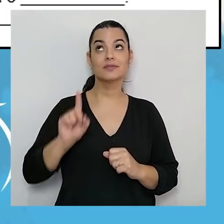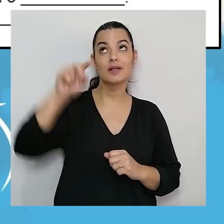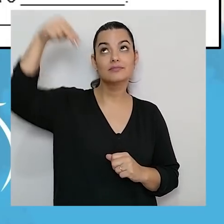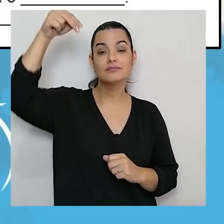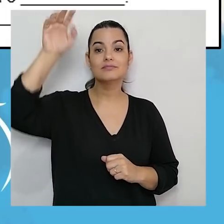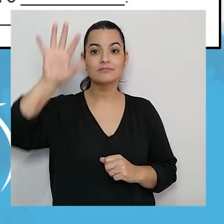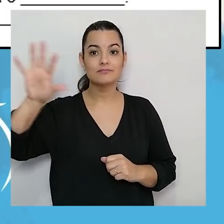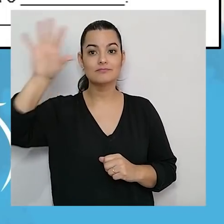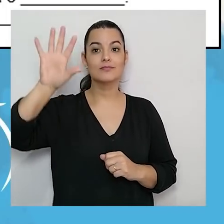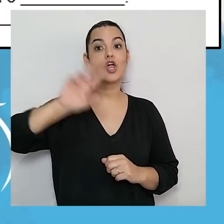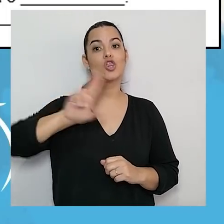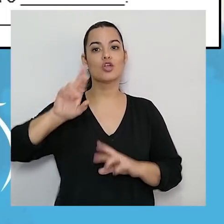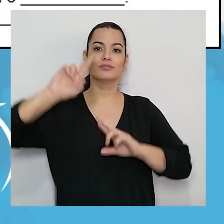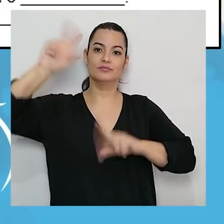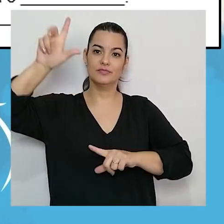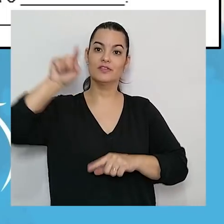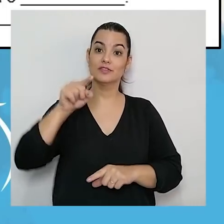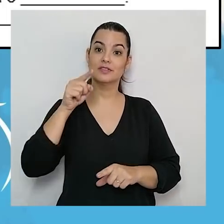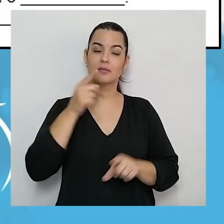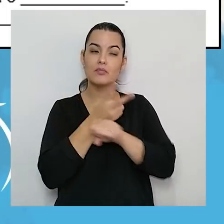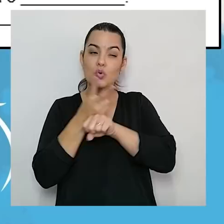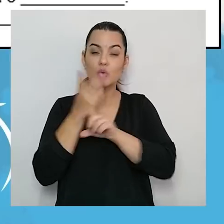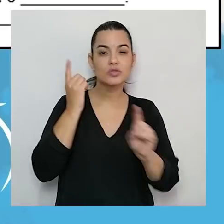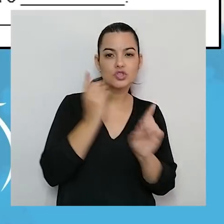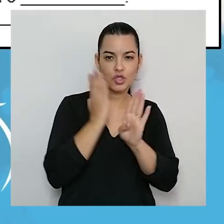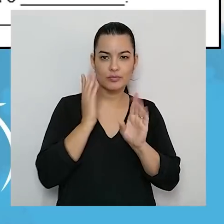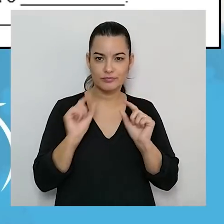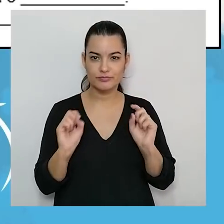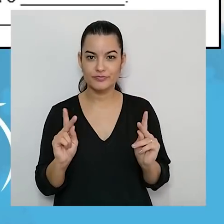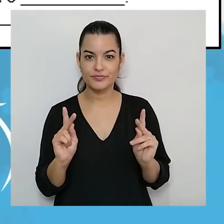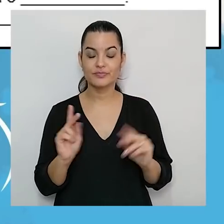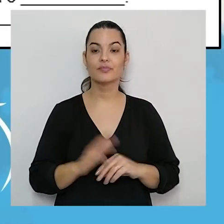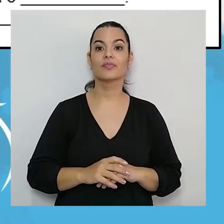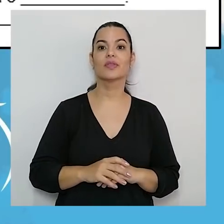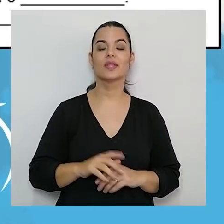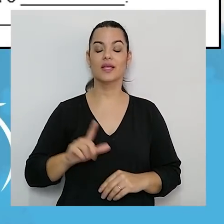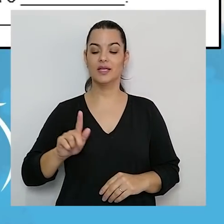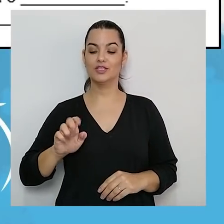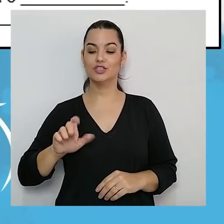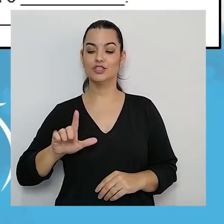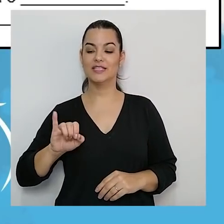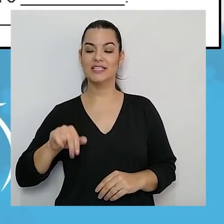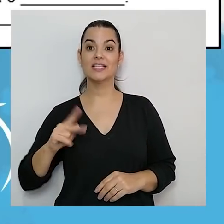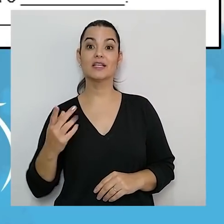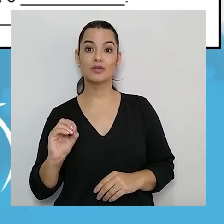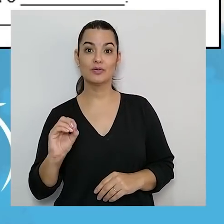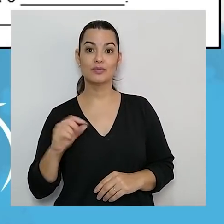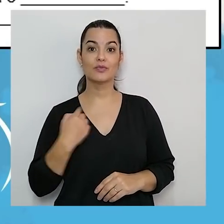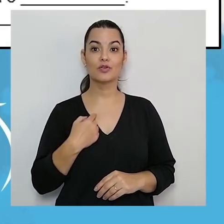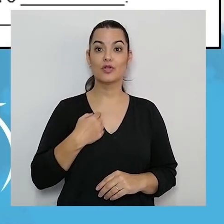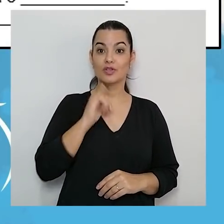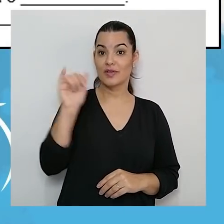vai descobrir qual é esse nome. O gelinho, como nós chamamos aqui em São